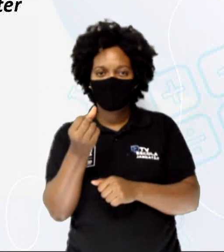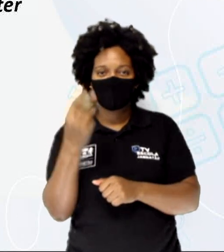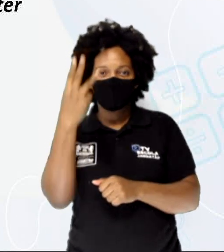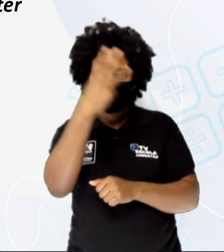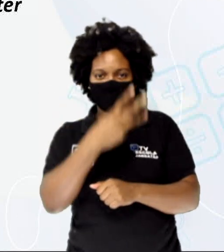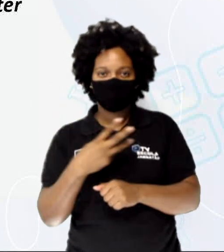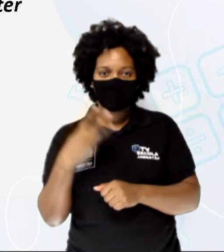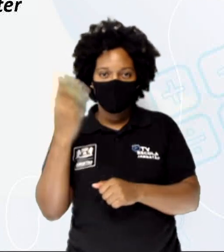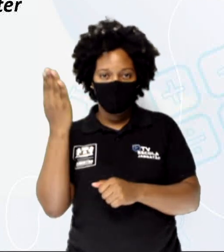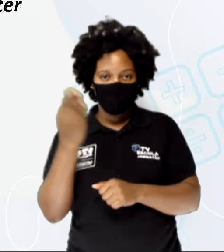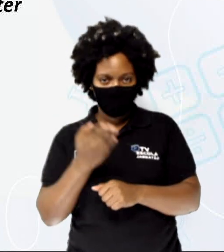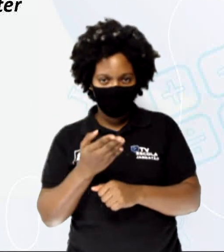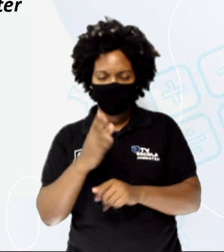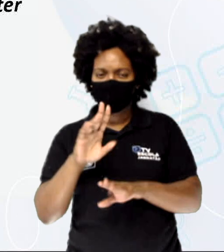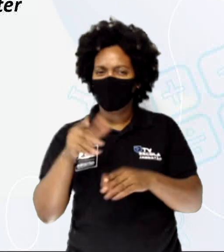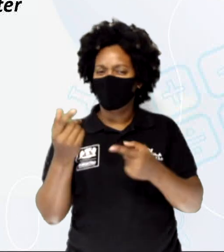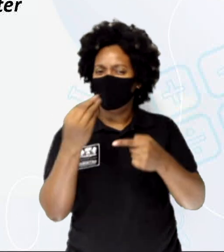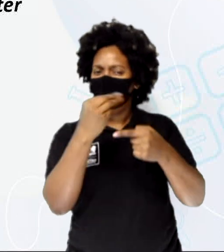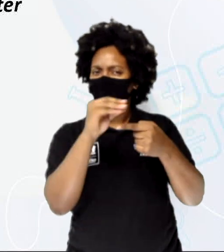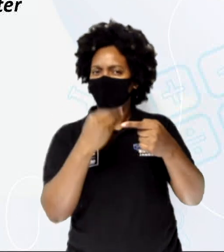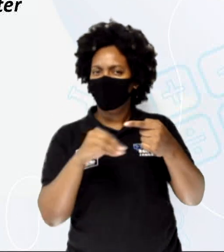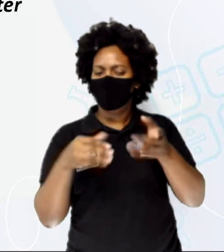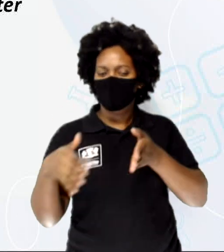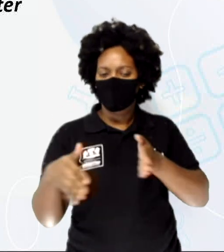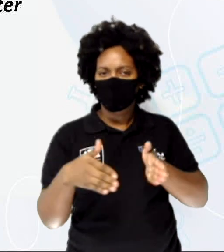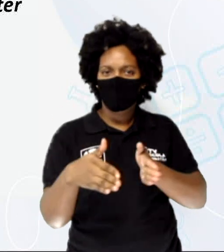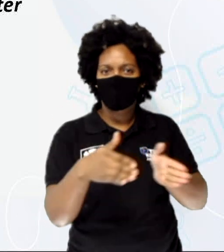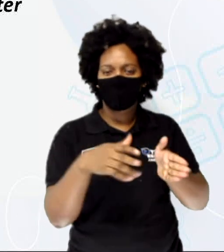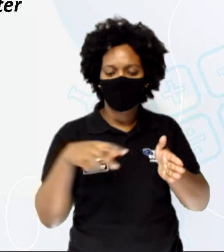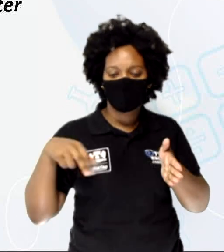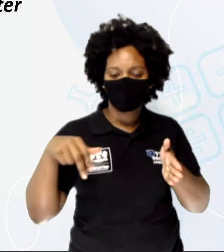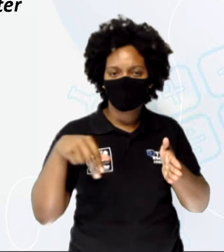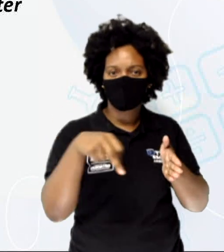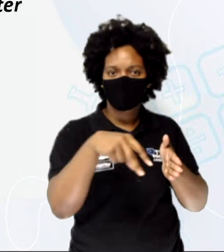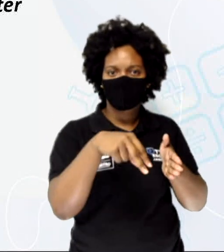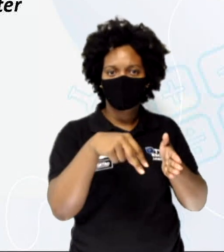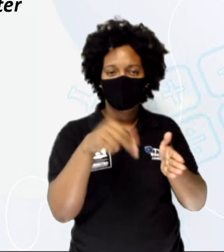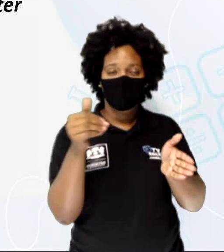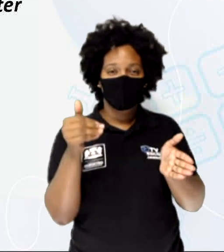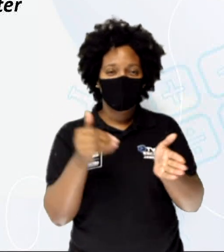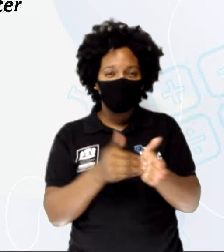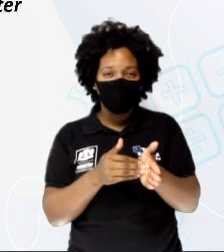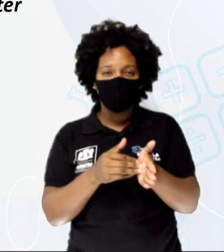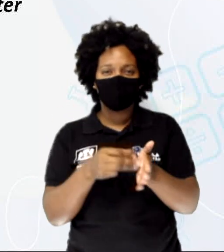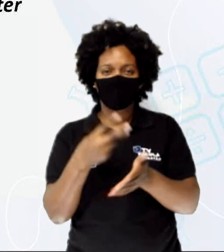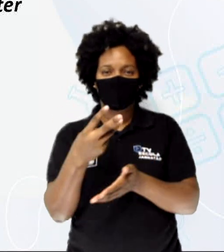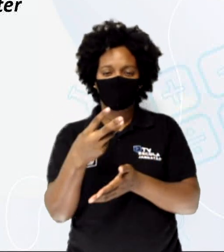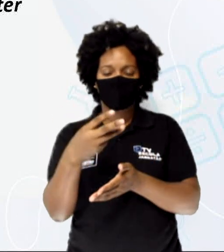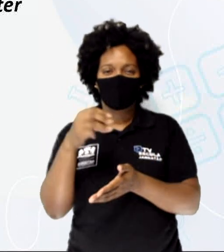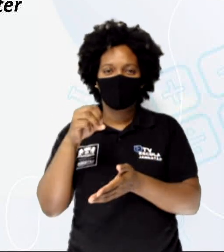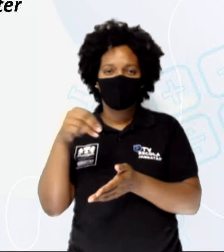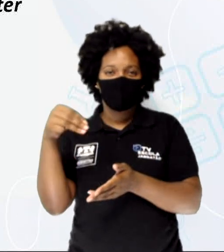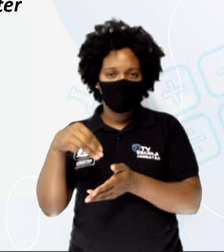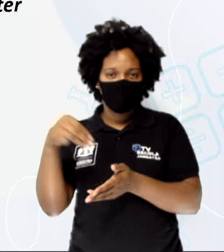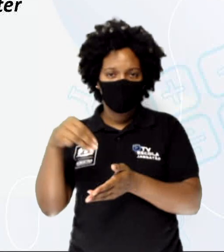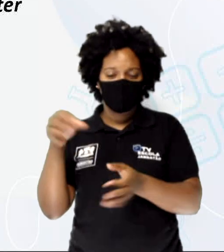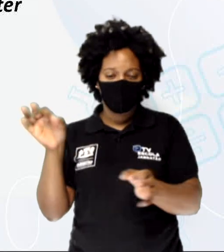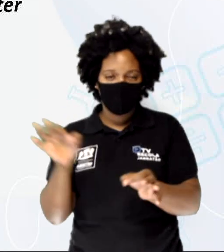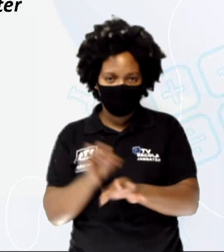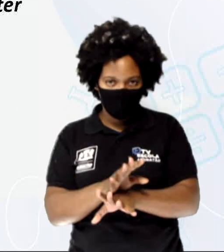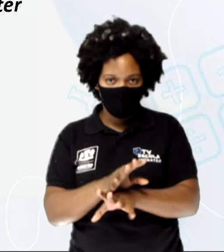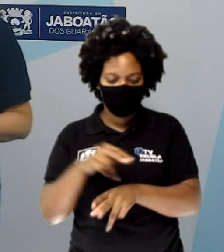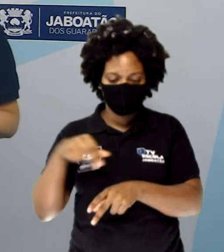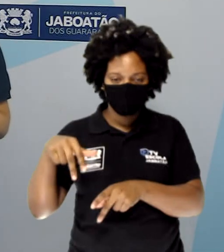meia hora, que fração da pista ele deve ter percorrido nos últimos 30 minutos para ter completado todo